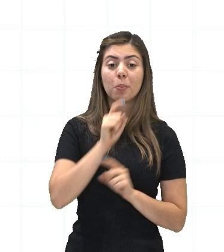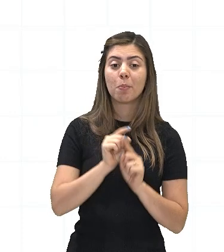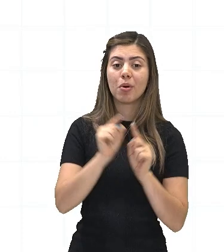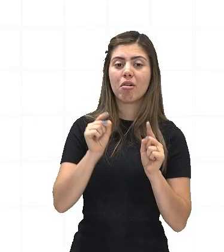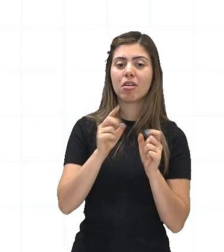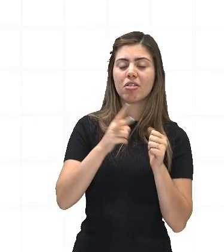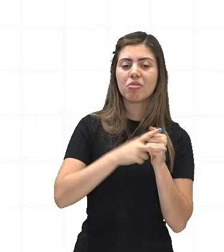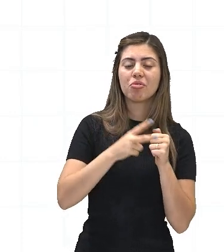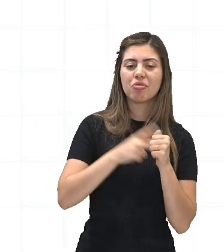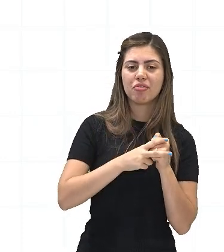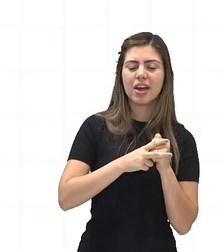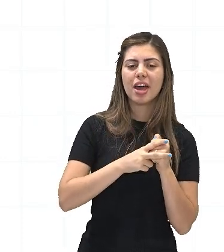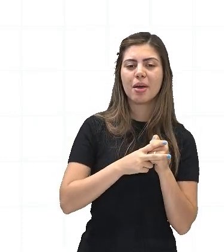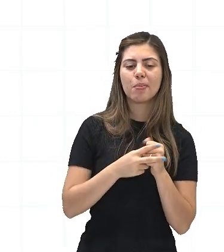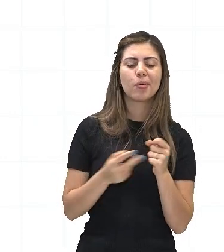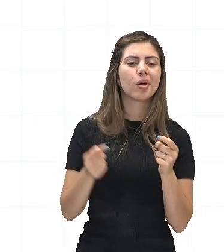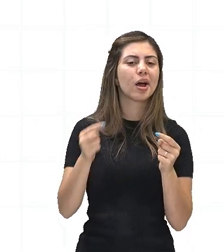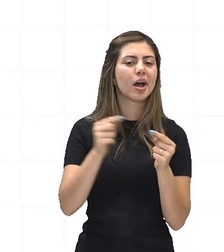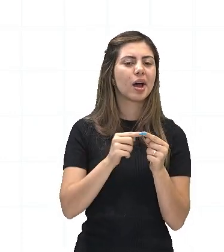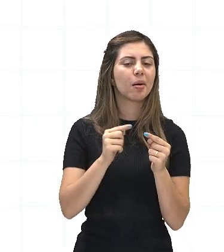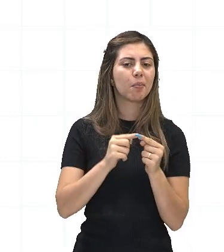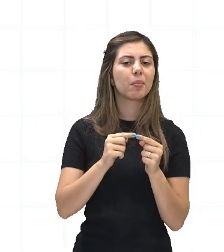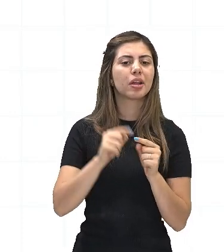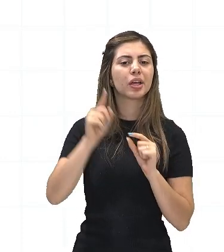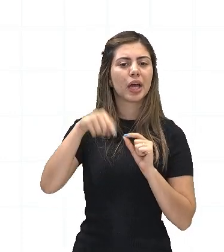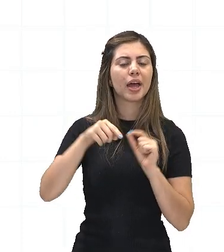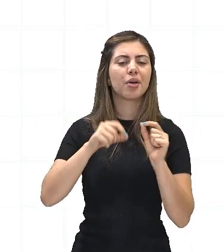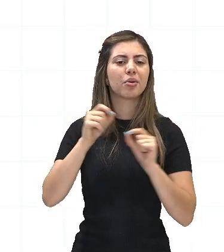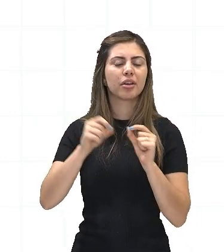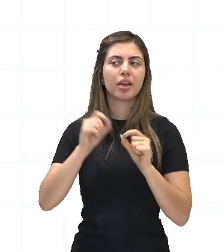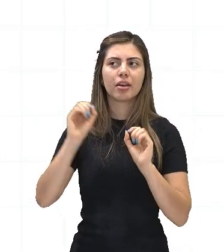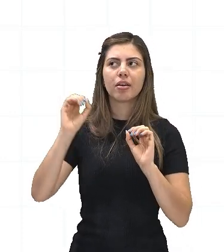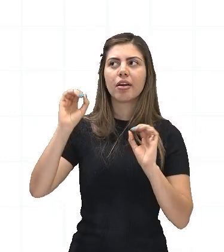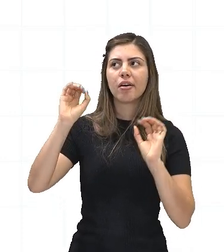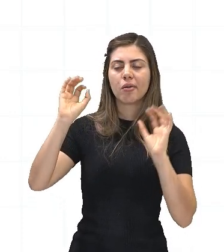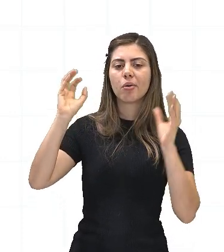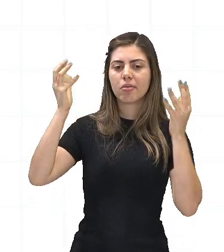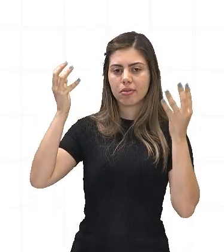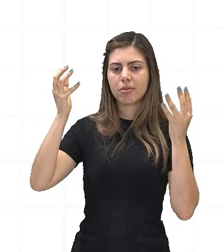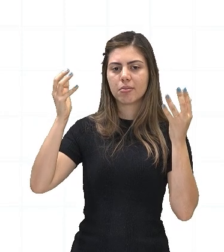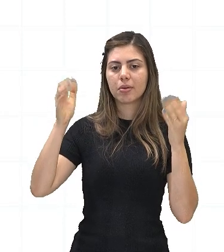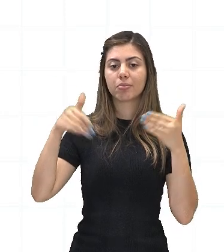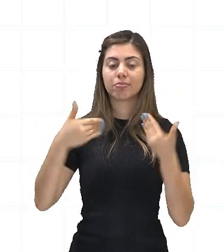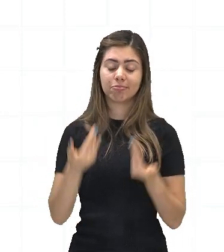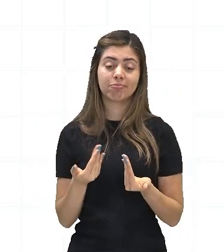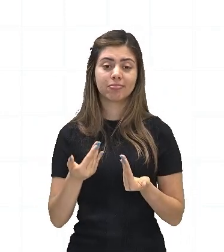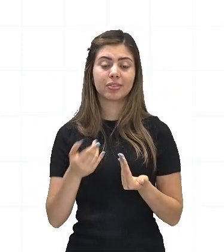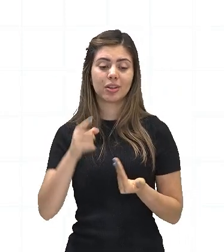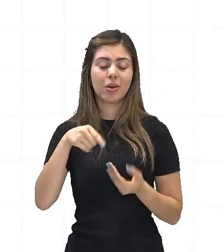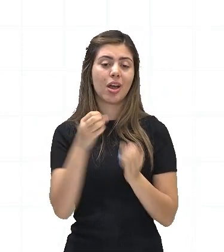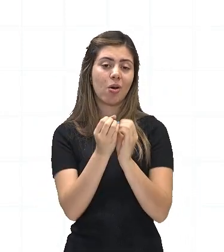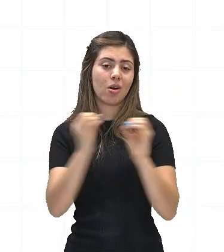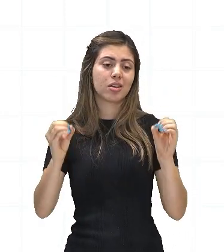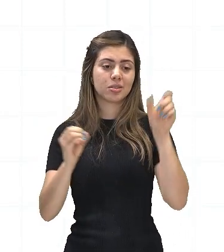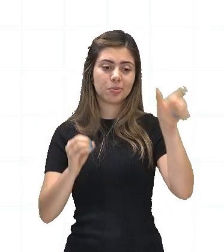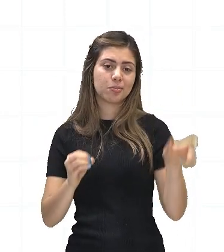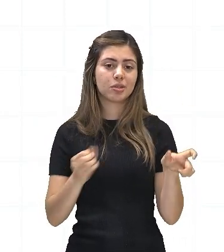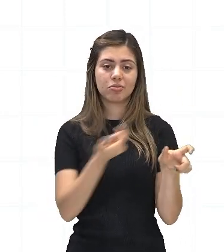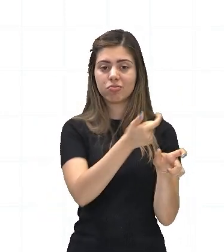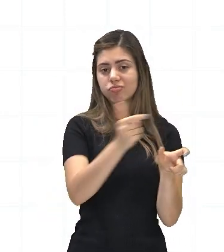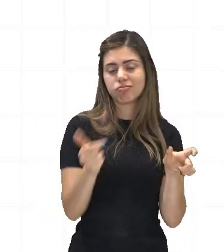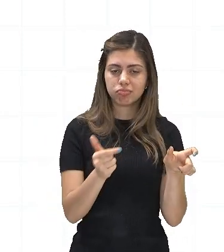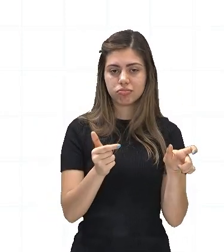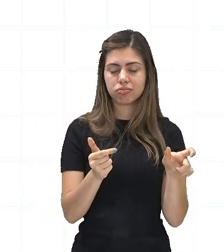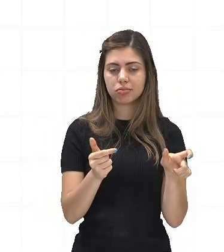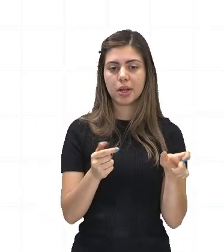Verbo fazer indicando situação climática. Nesse caso aí, a oração é sem sujeito, sujeito inexistente.